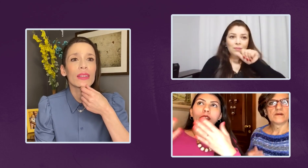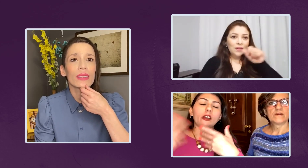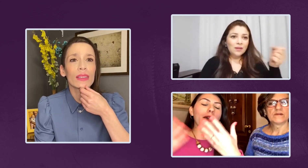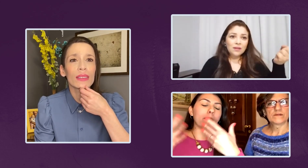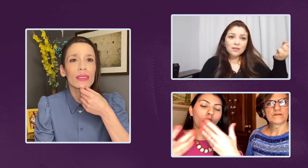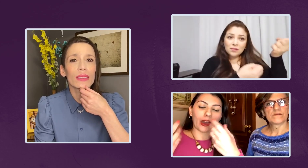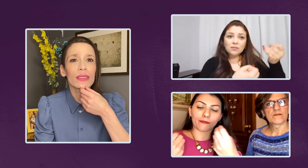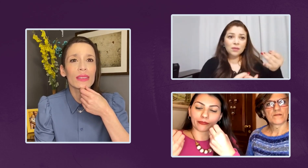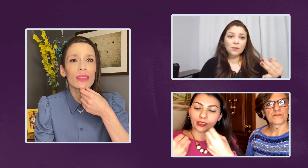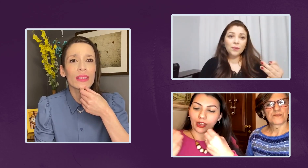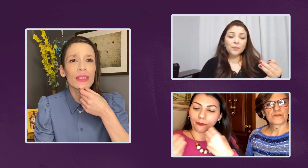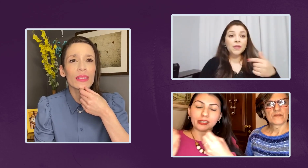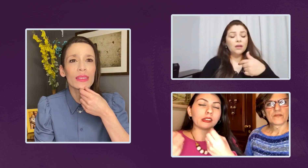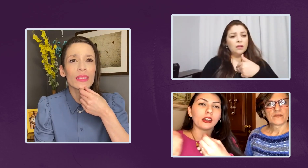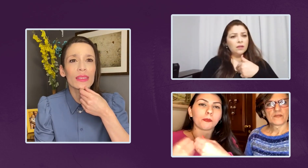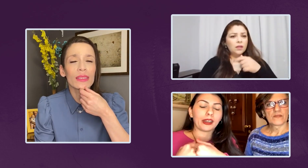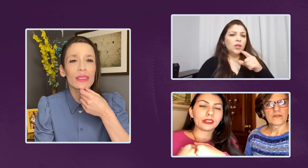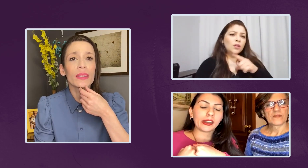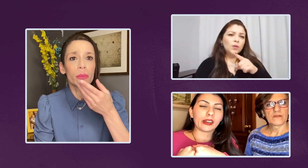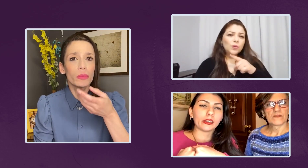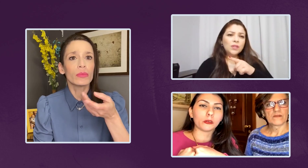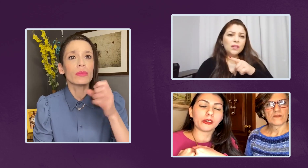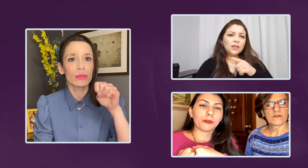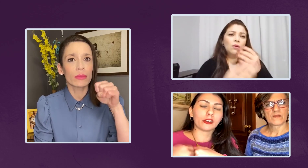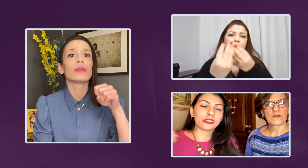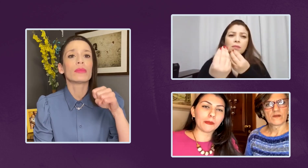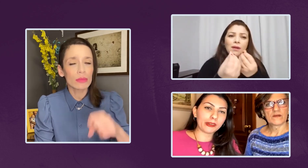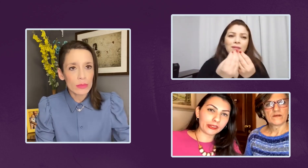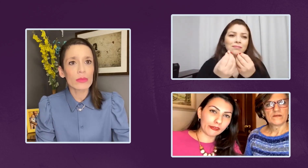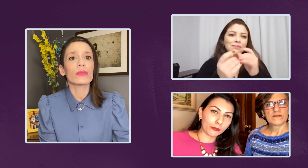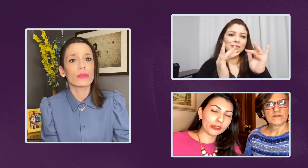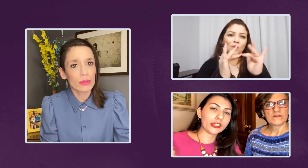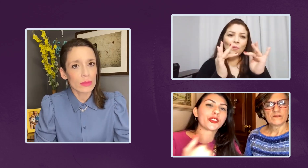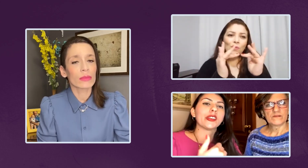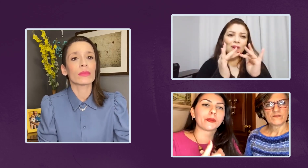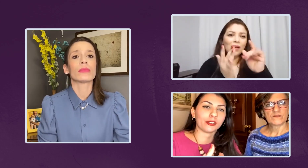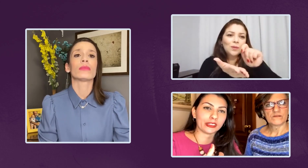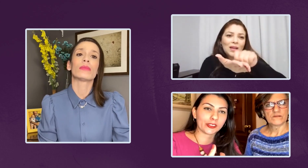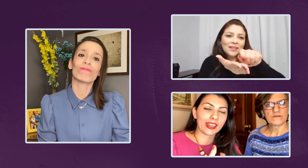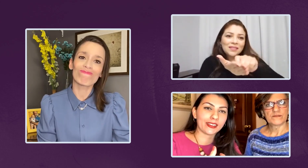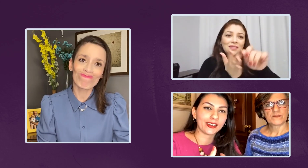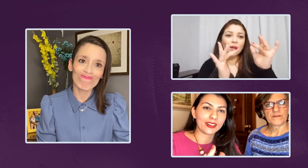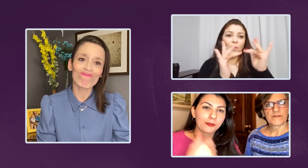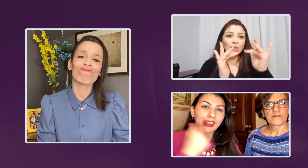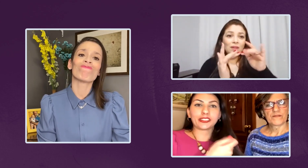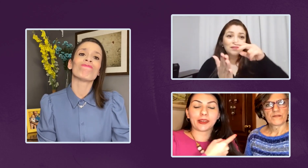eu tenho uma boa aptidão para escrita e leitura porque eu sempre tive muito estímulo nisso